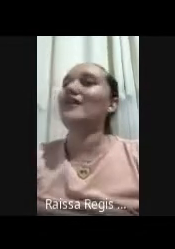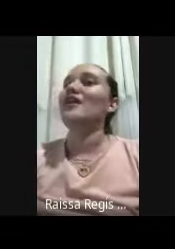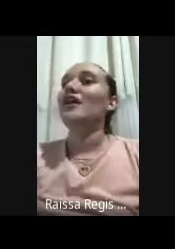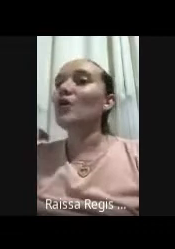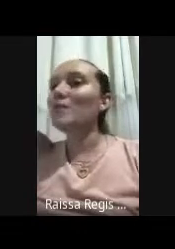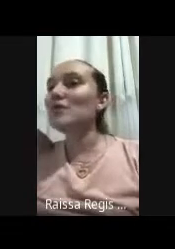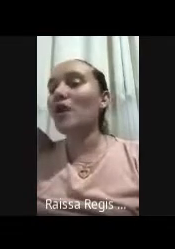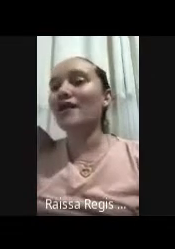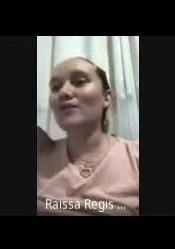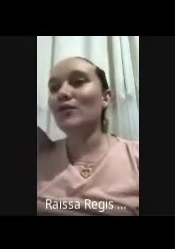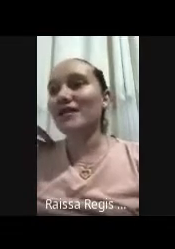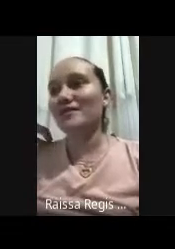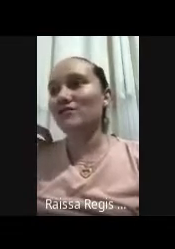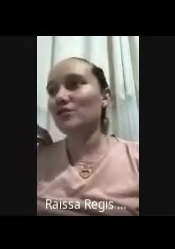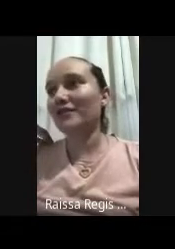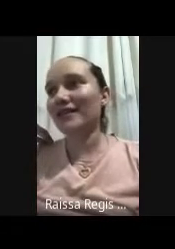né? E começou lá em